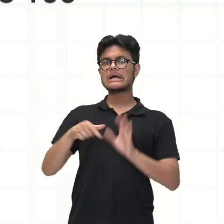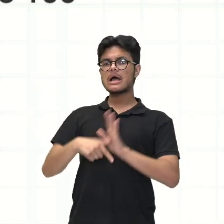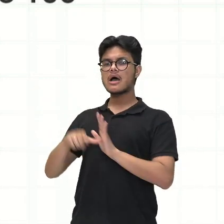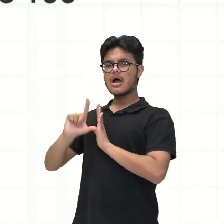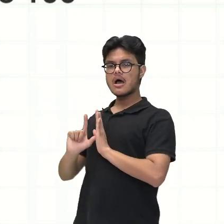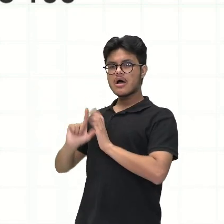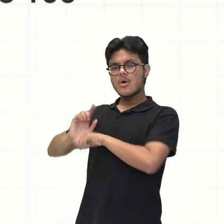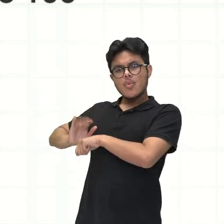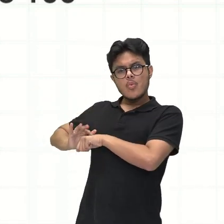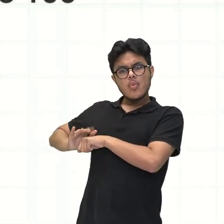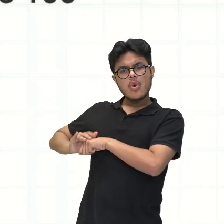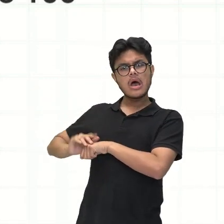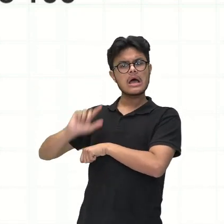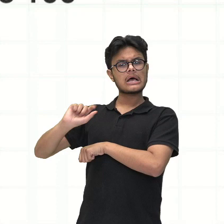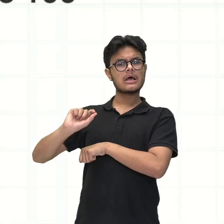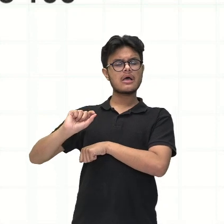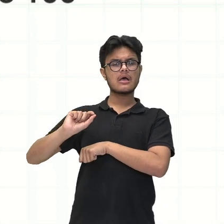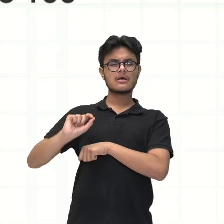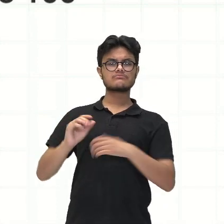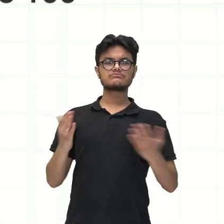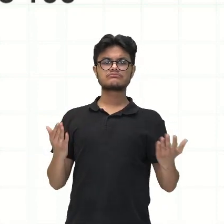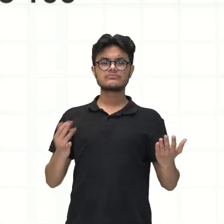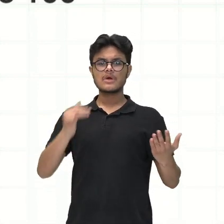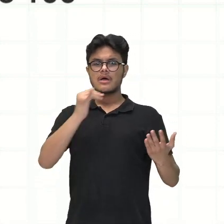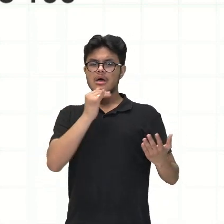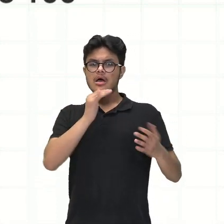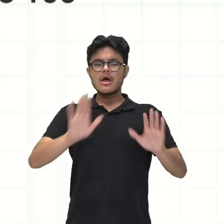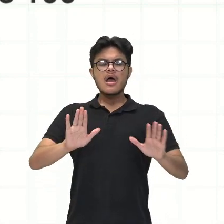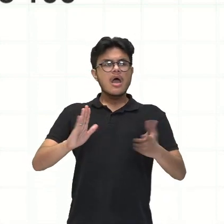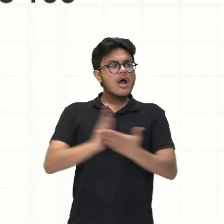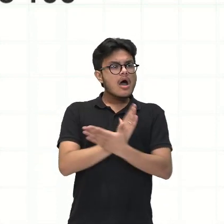uma doença que era apenas encontrada